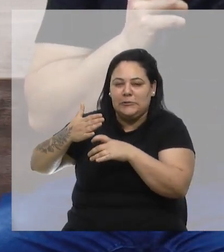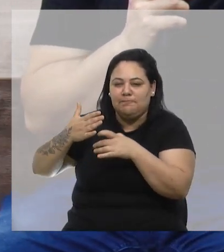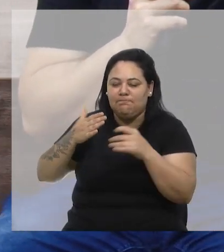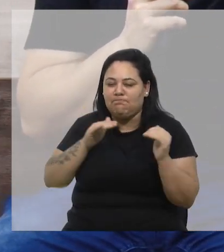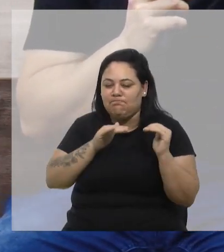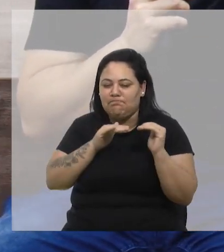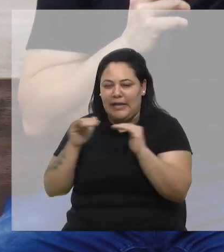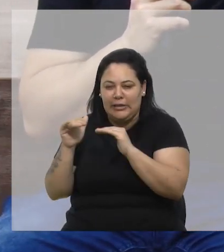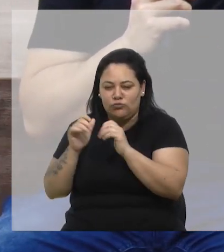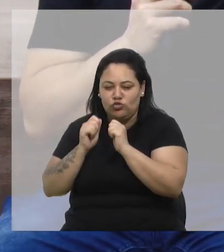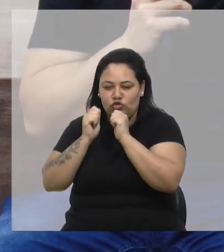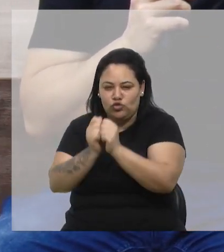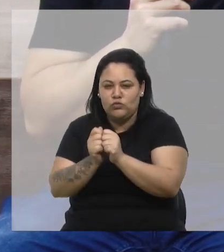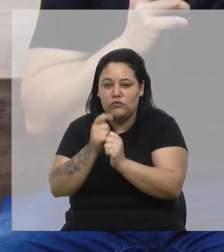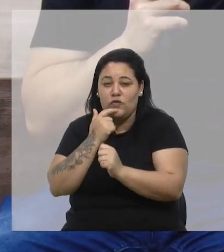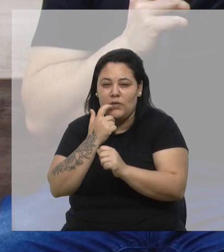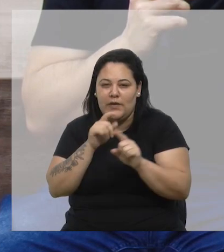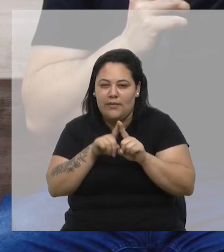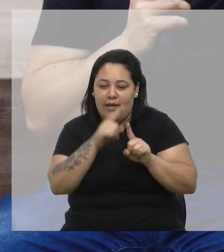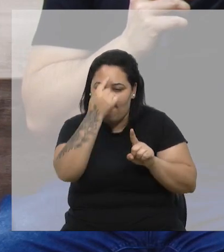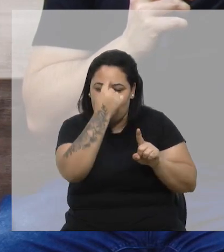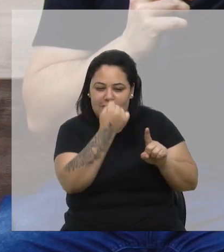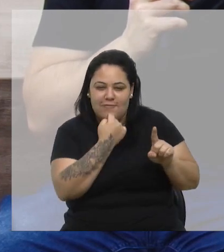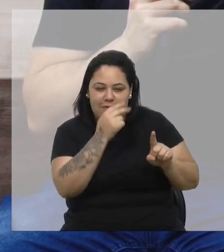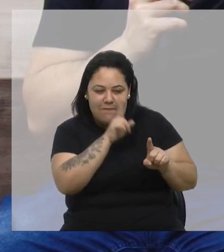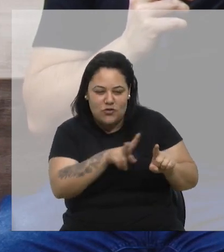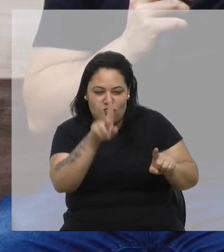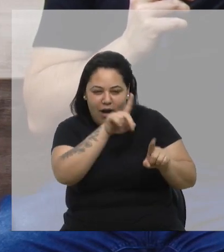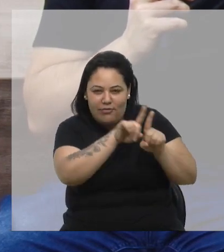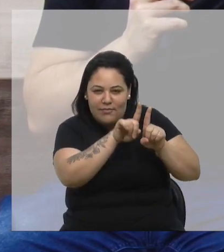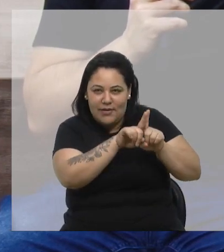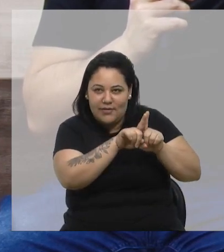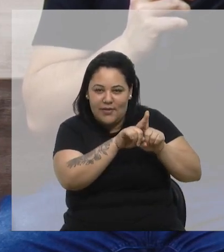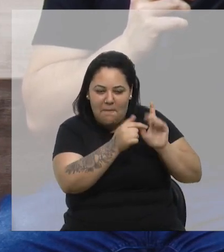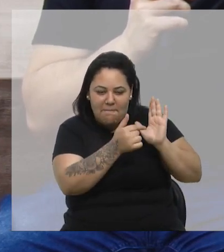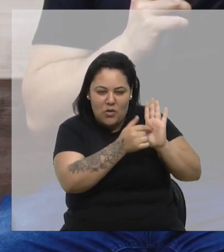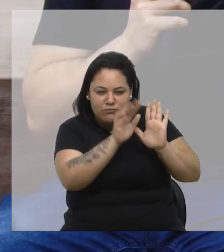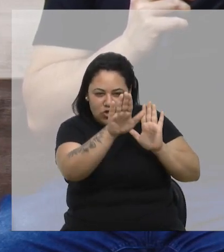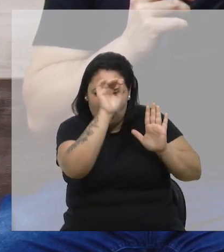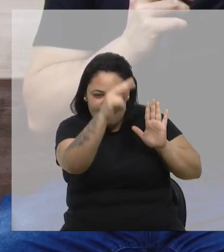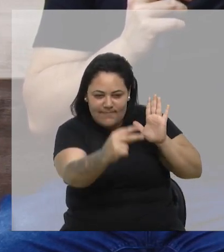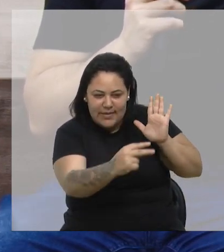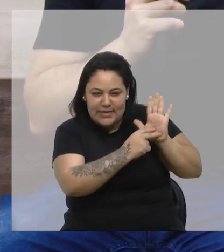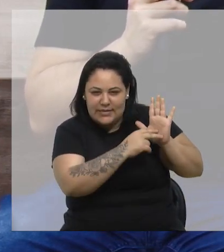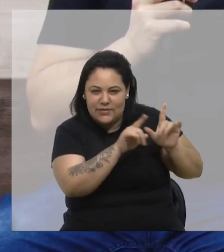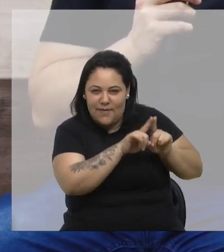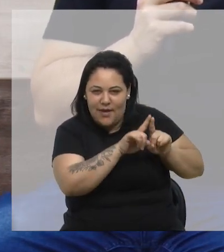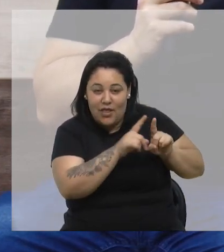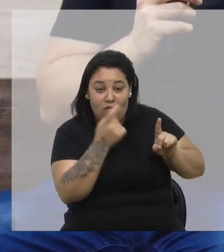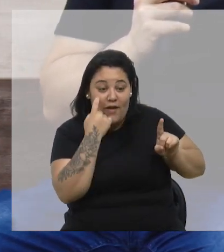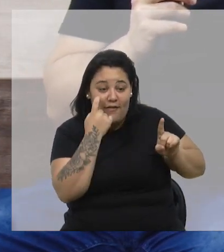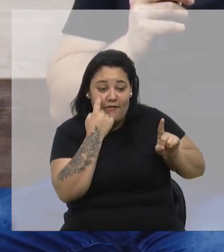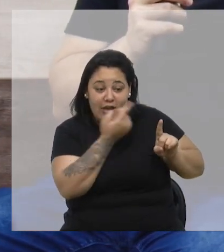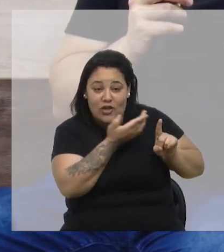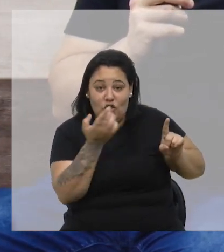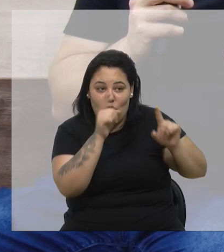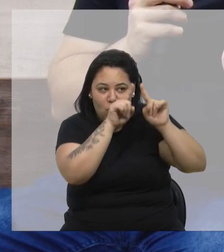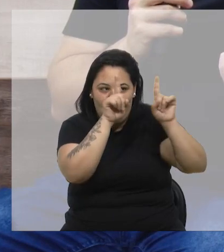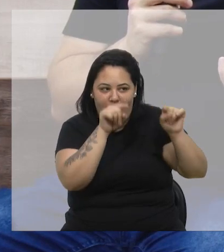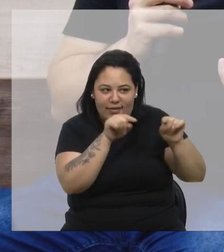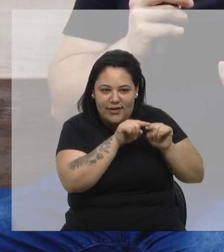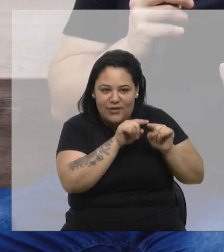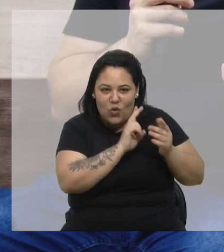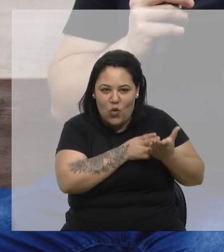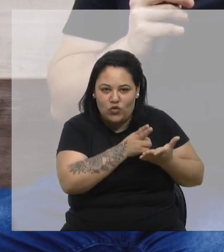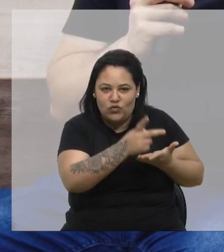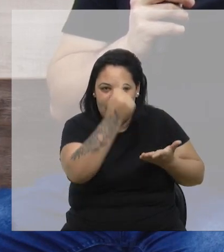com o vermelho. Então, ficou essa identidade visual, né? Ela tem esse destaque, chama a atenção, e então tu vai ver que todo